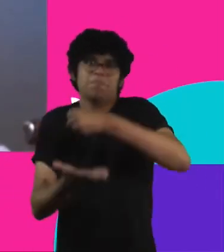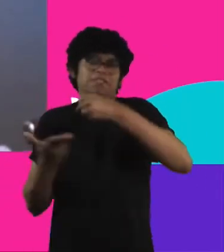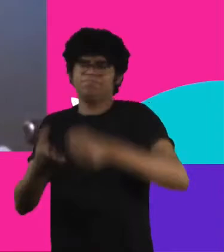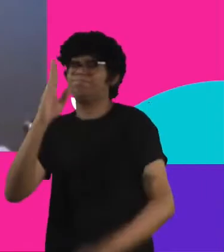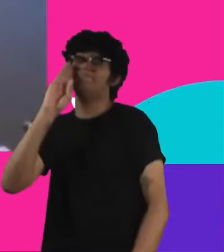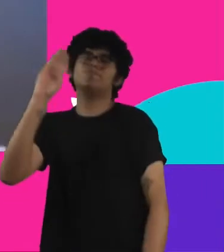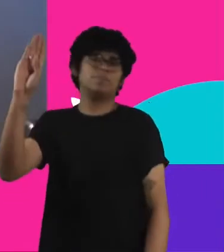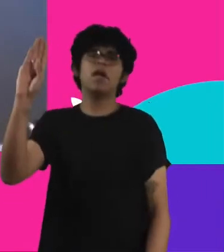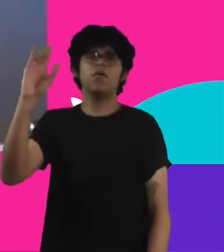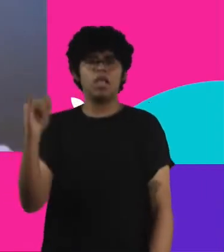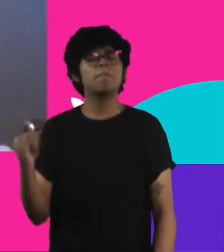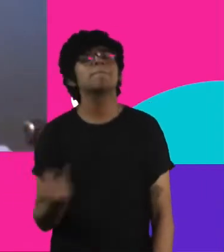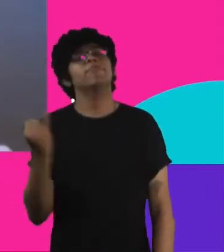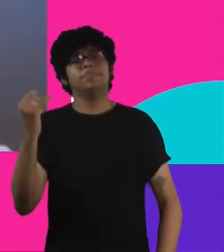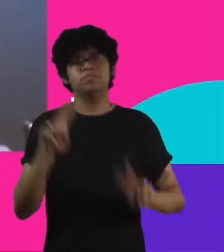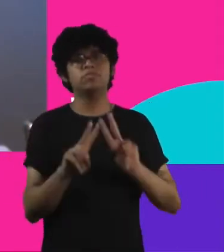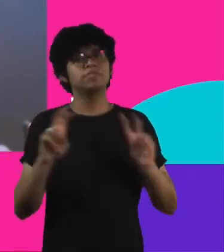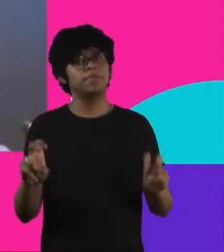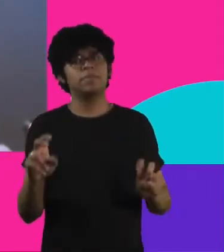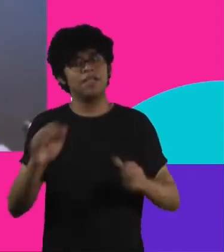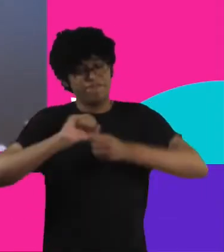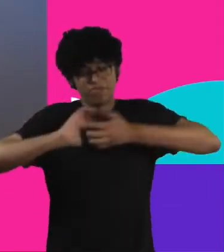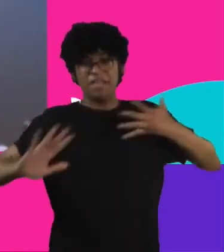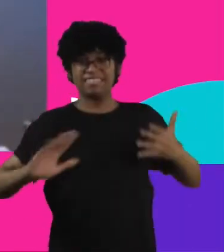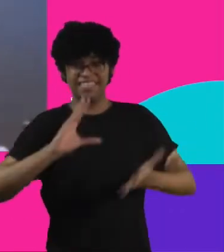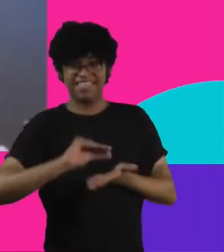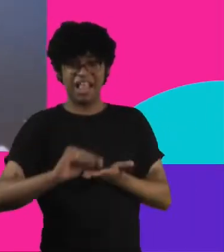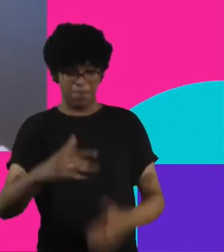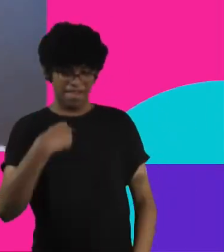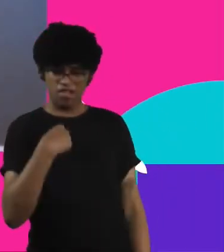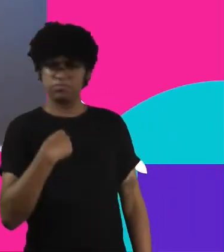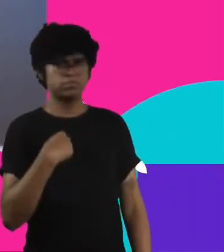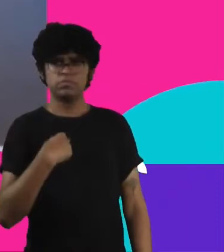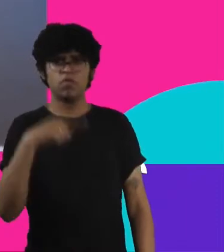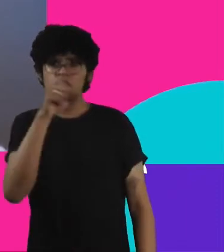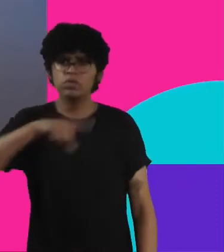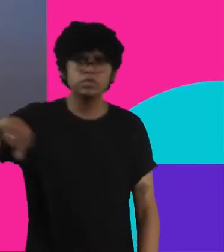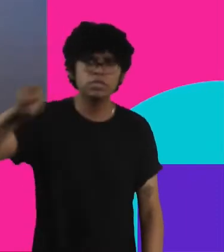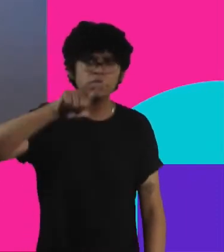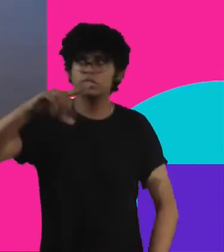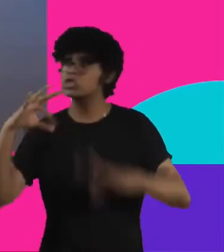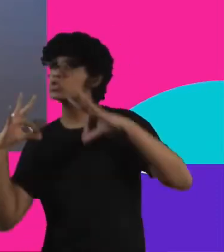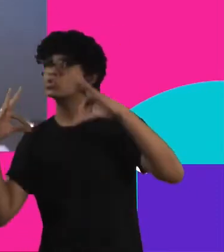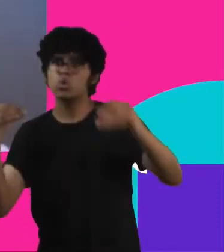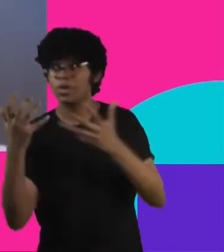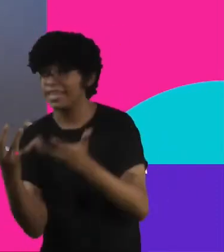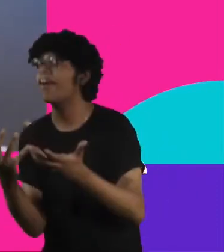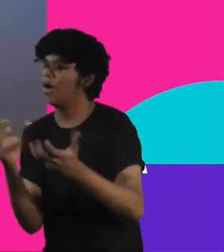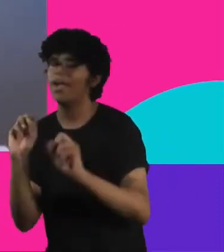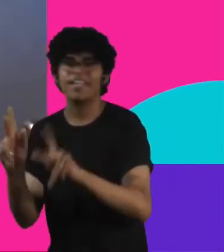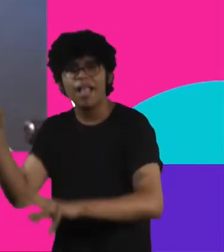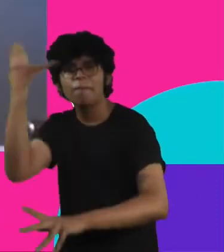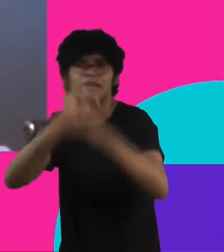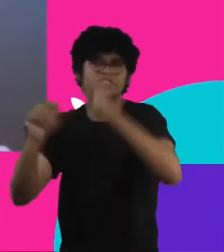é tão importante esse tema. A fluência em dados não é só para mim, é para vocês que estão nos ouvindo, para todo mundo que queira aprender sobre isso. E,